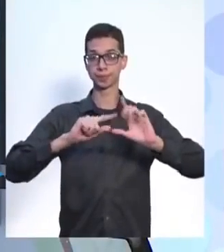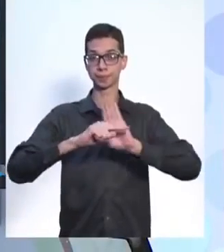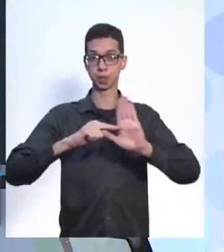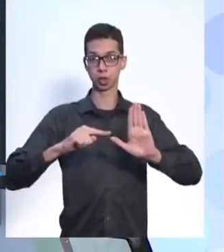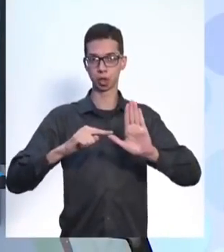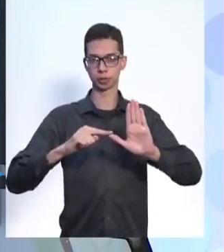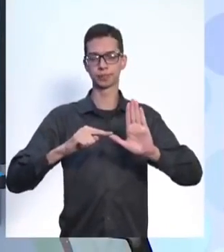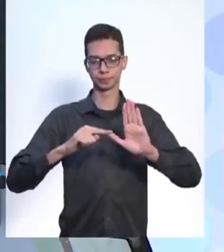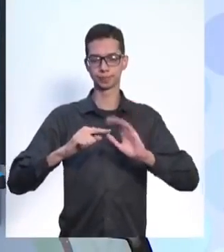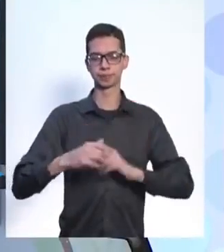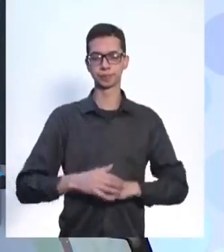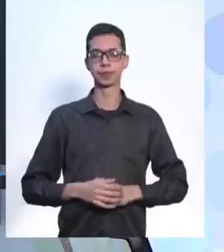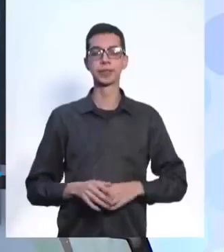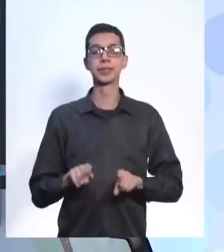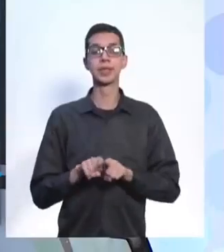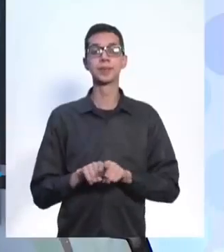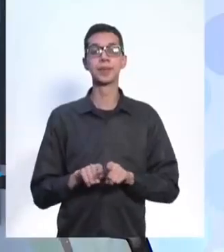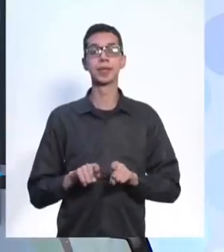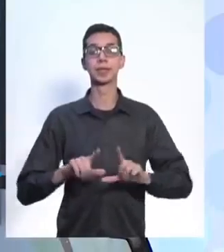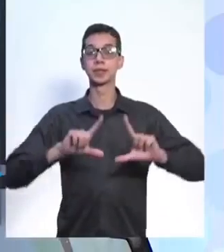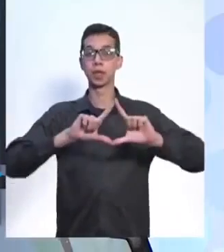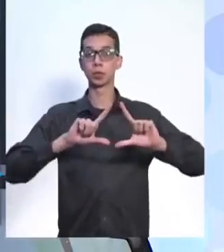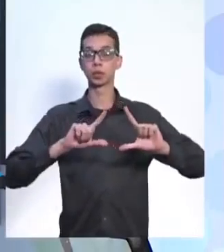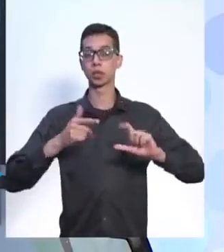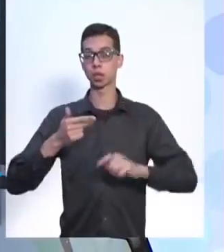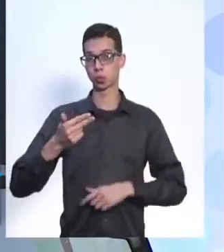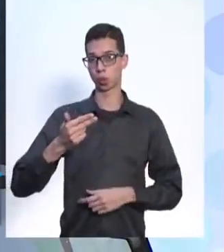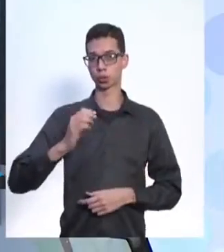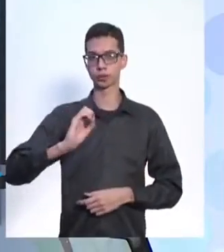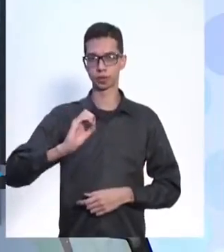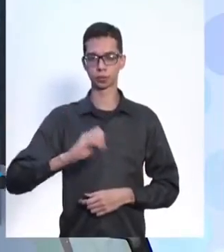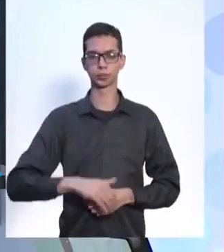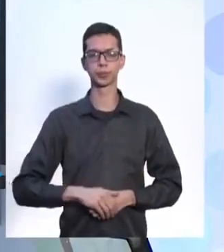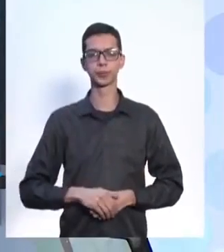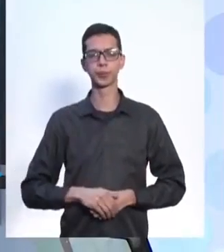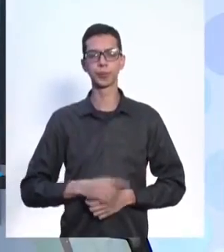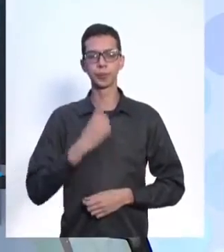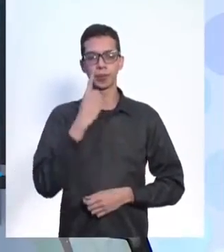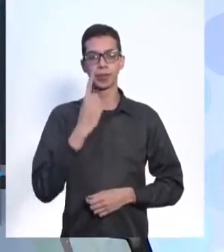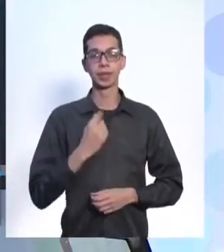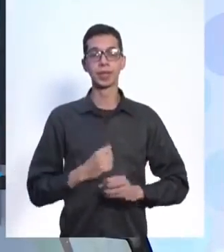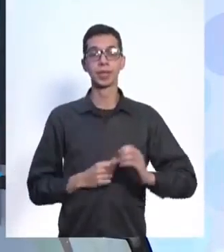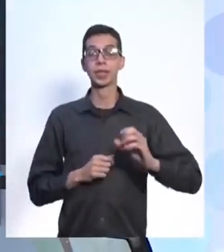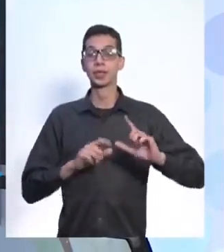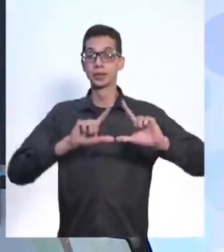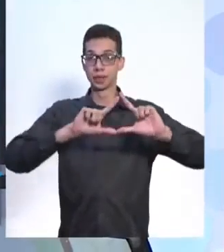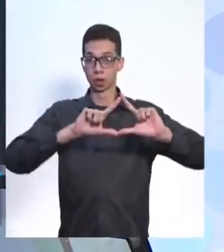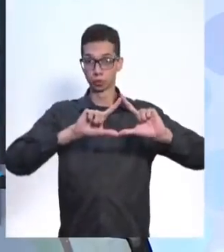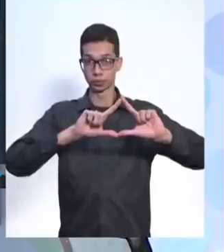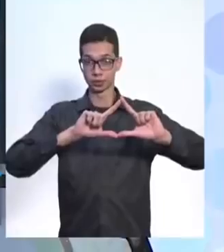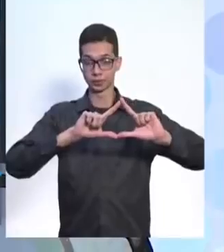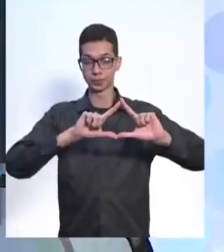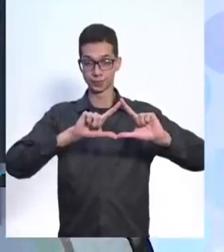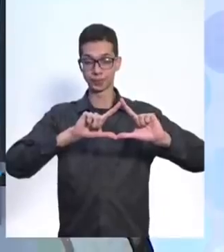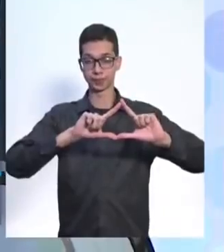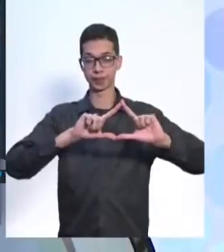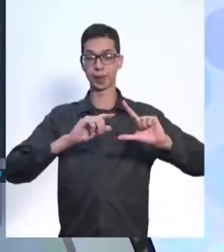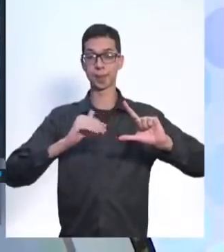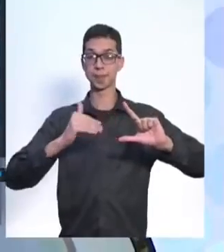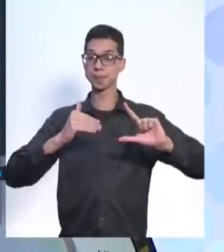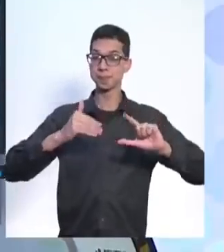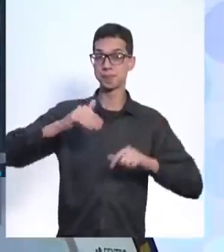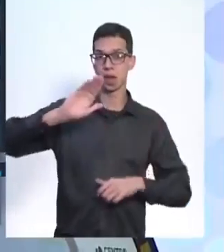e delta igual a zero. Quando delta é maior do que zero, nós vamos ter 2